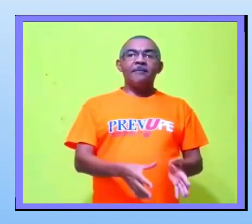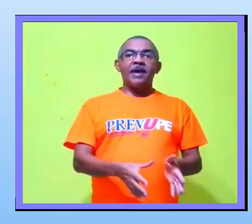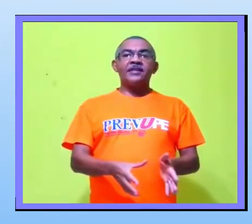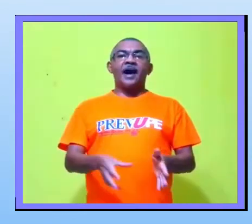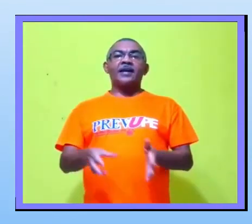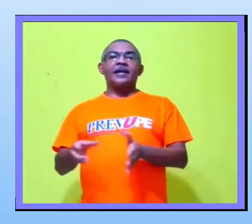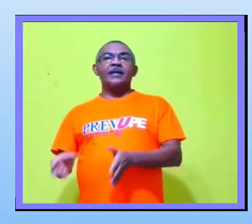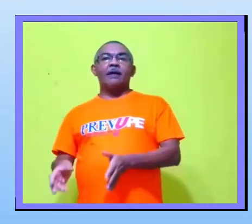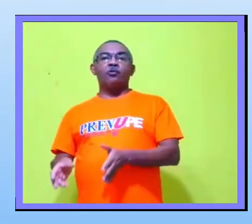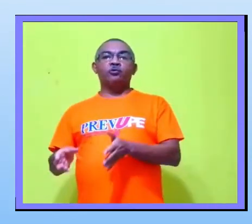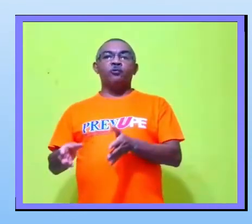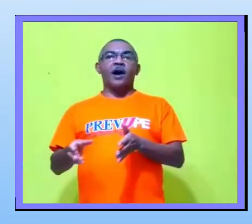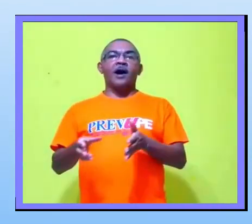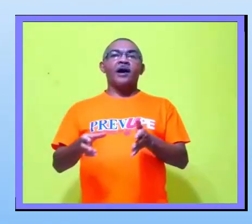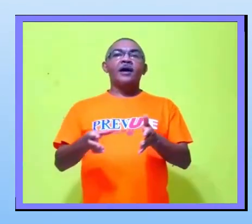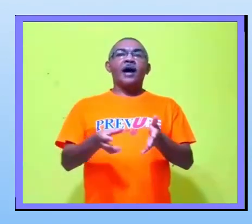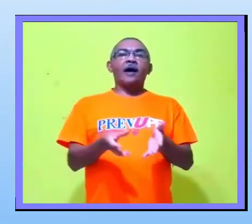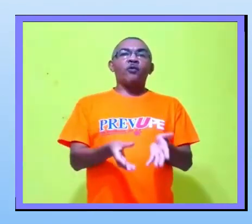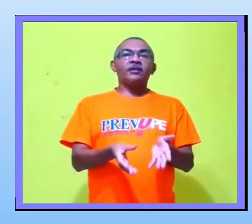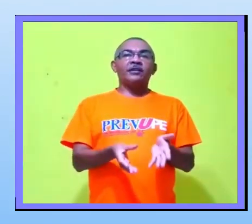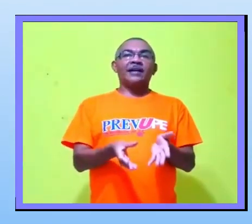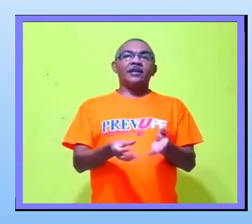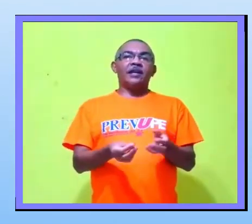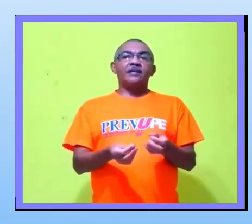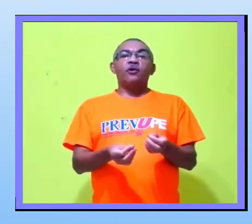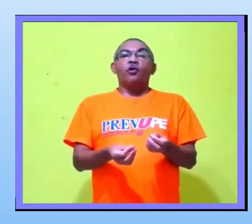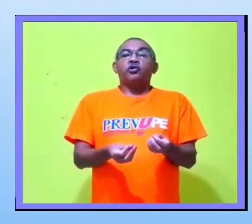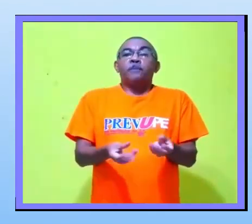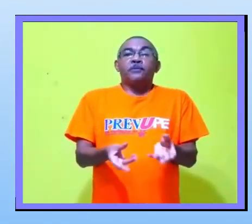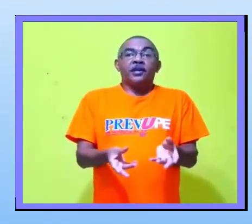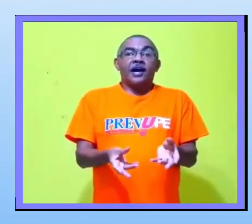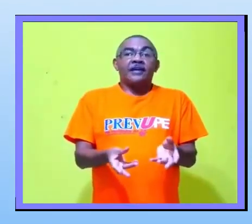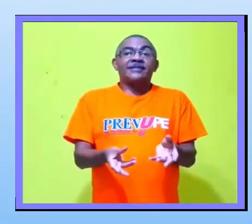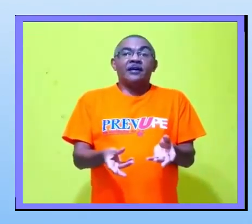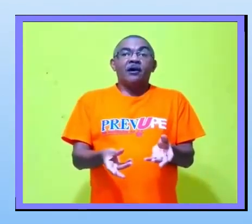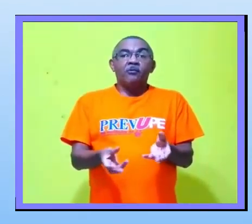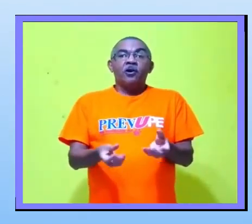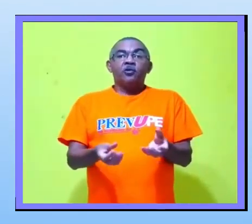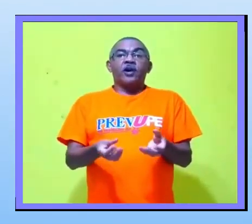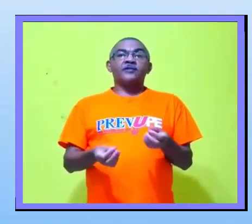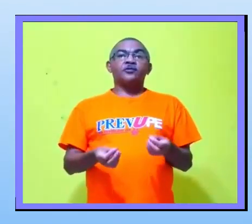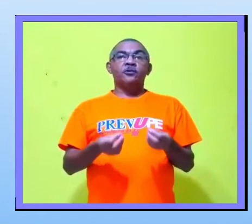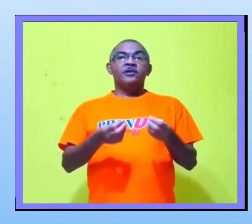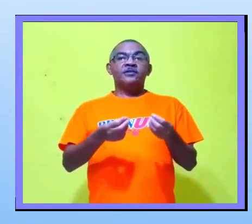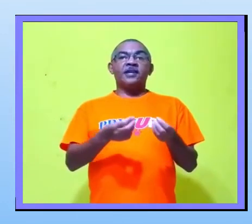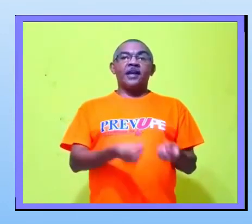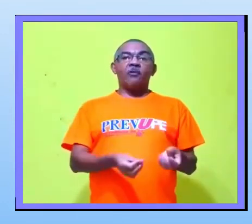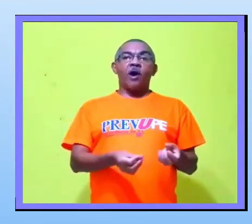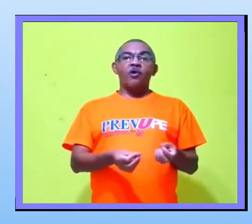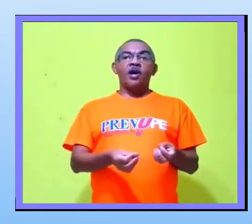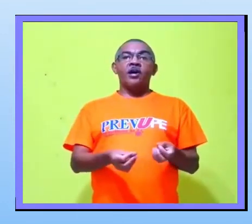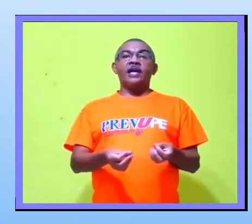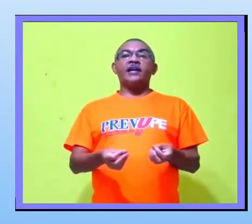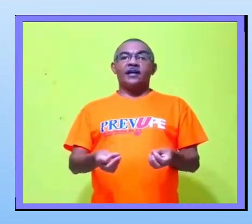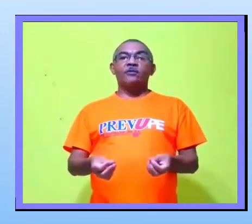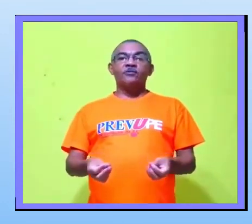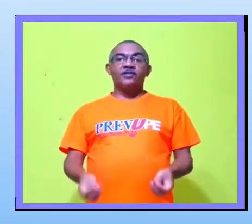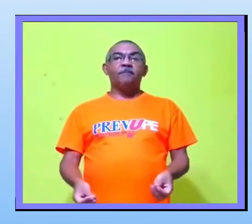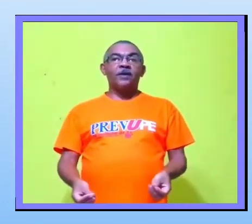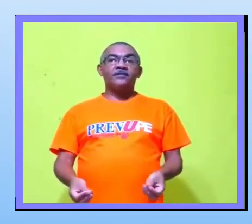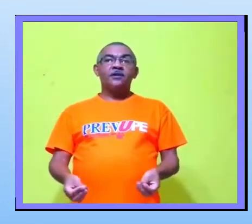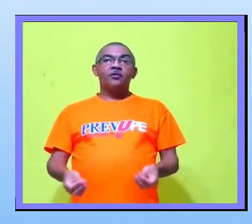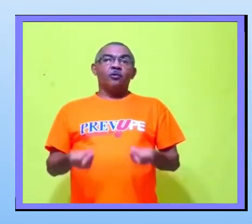parte intermediária, que é de acordo com a quantidade de ligação ou tipo de ligação. No caso, se ele é um alcano, é